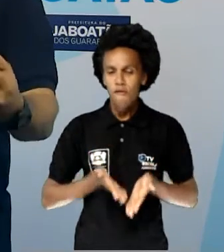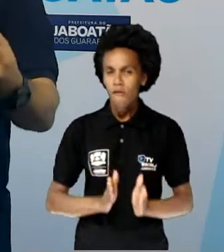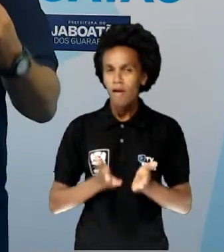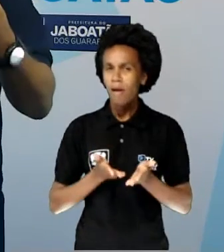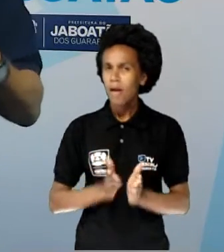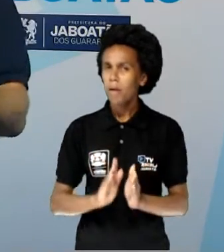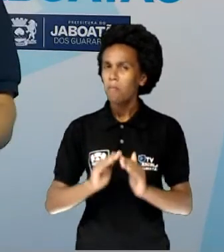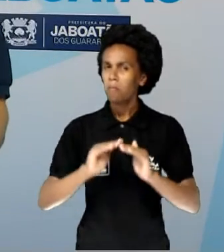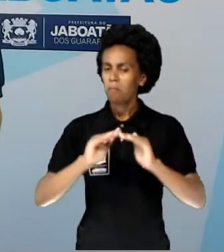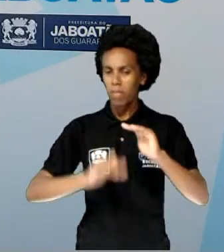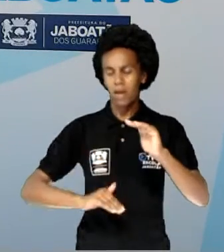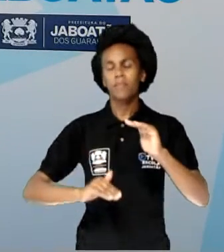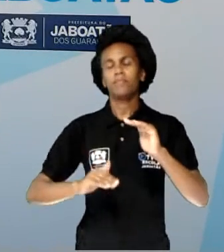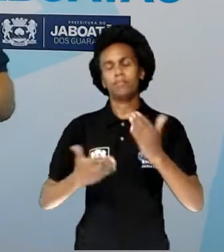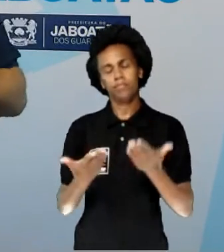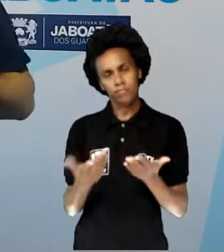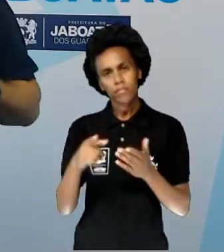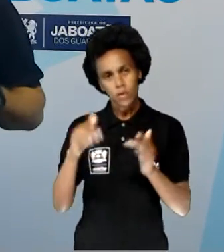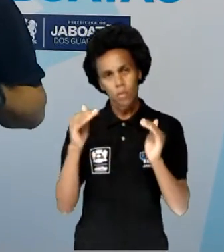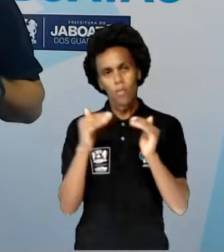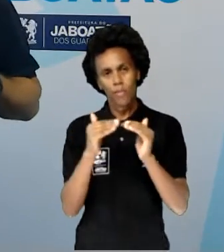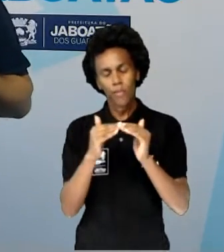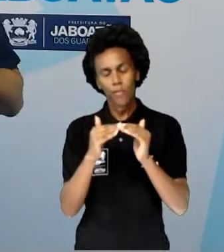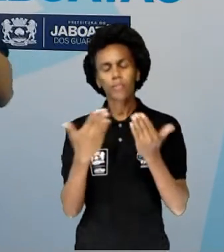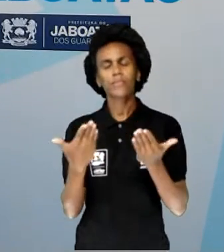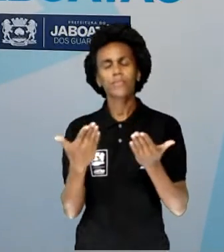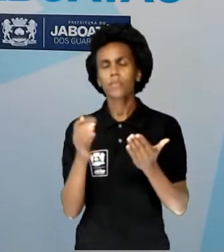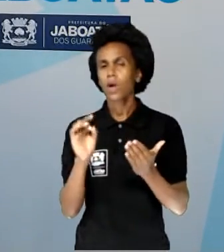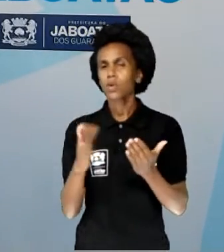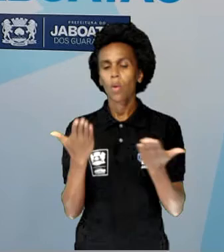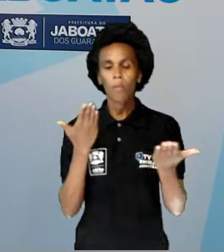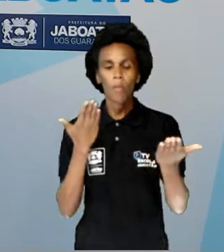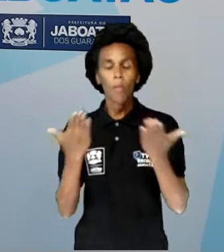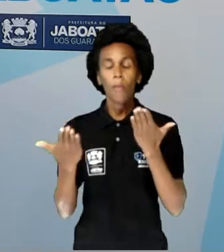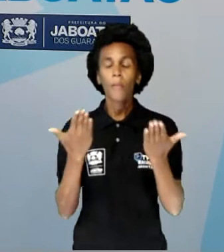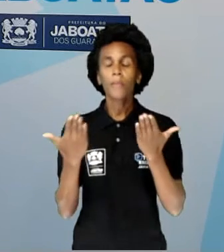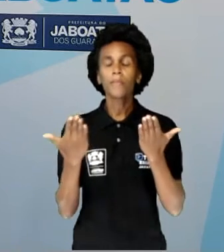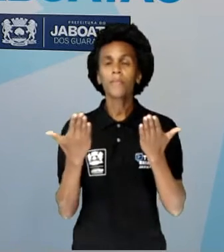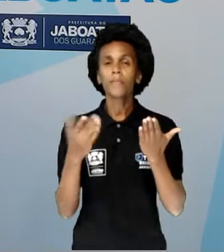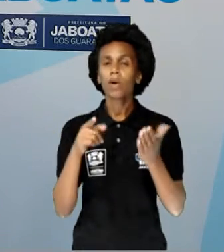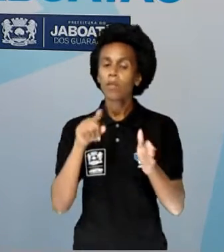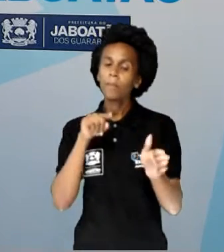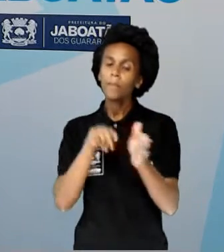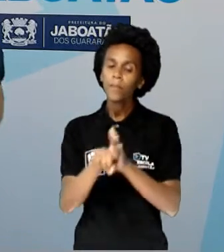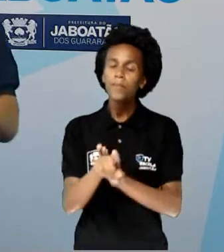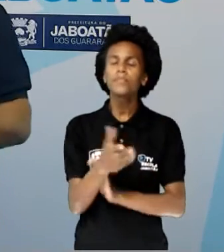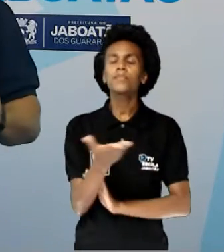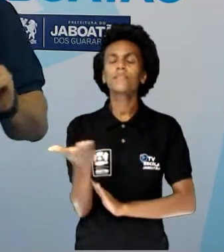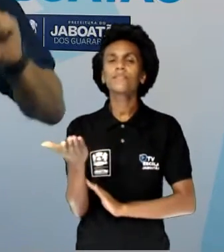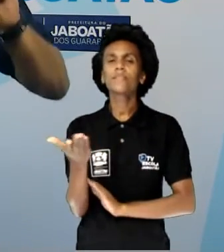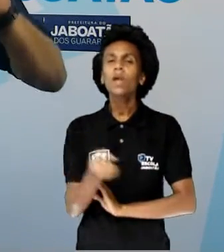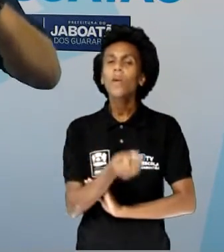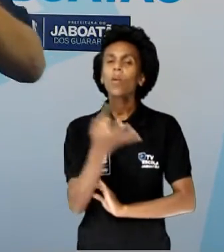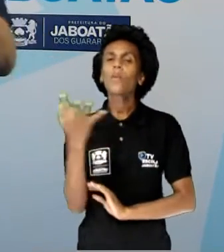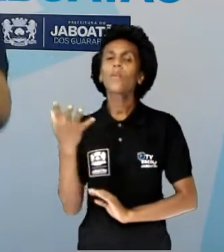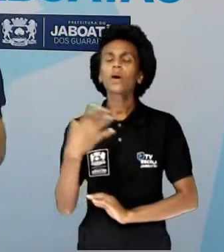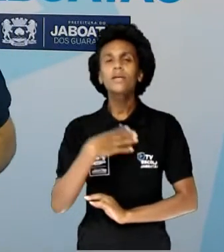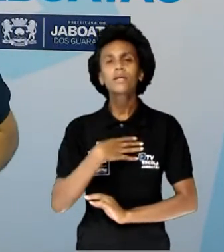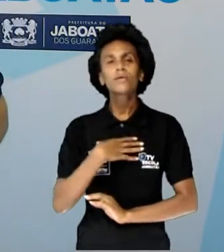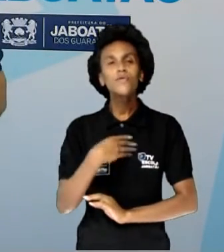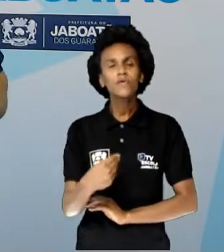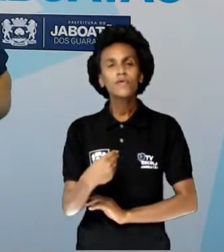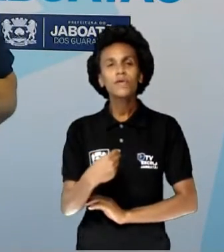está tendo menos filho. Basta fazer uma comparação. Vou fazer uma pergunta para você. Quantos filhos